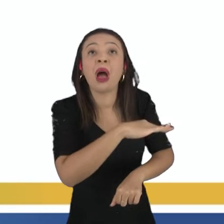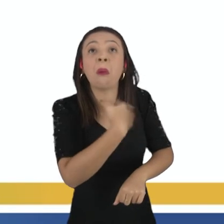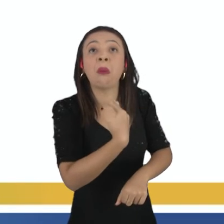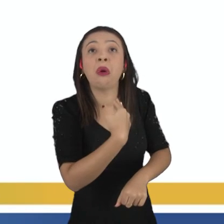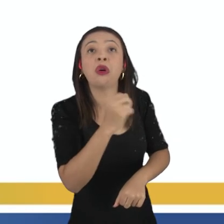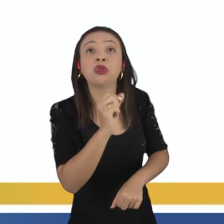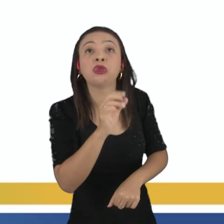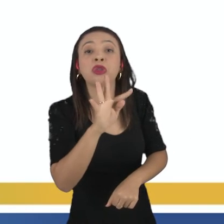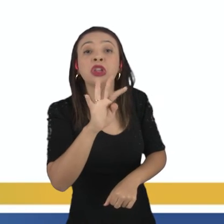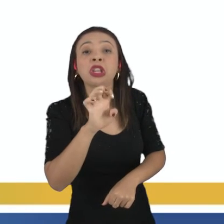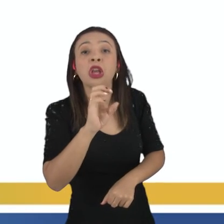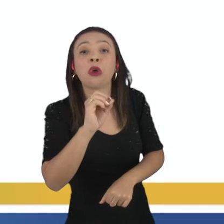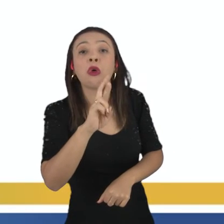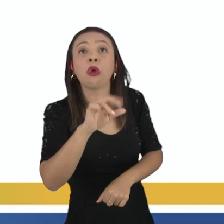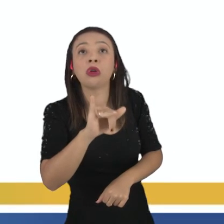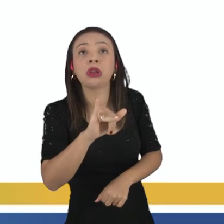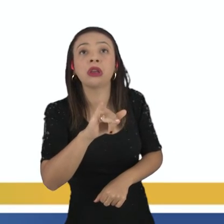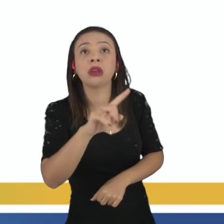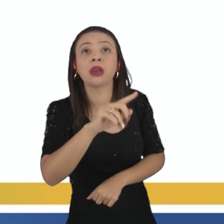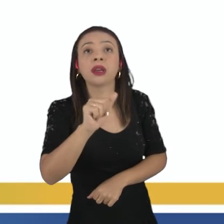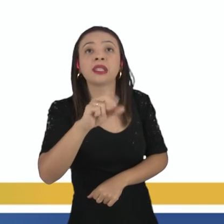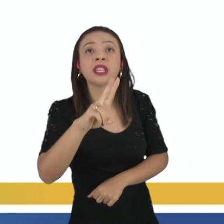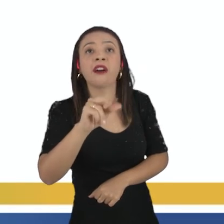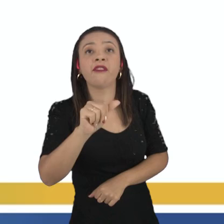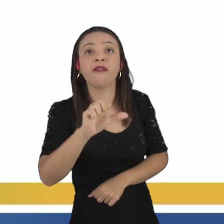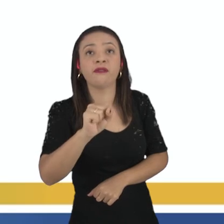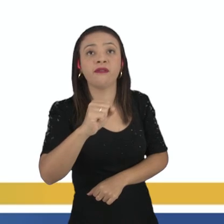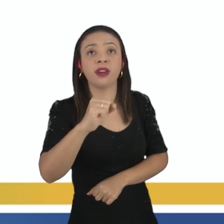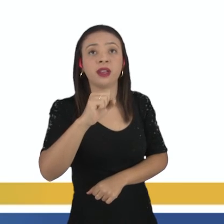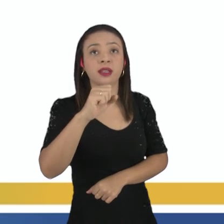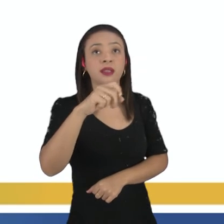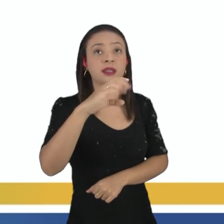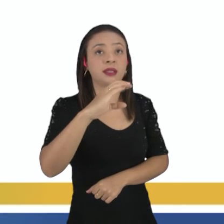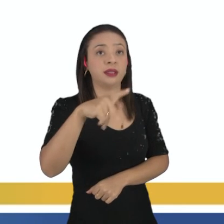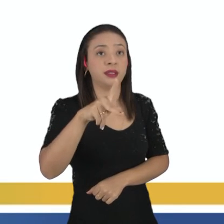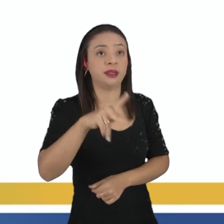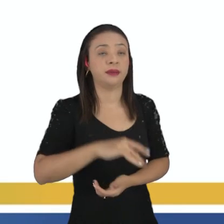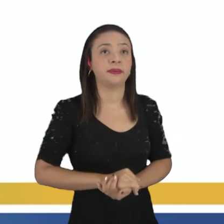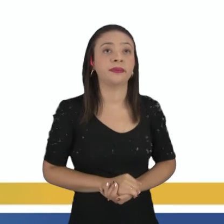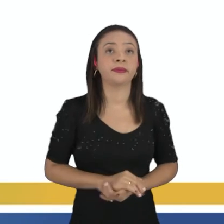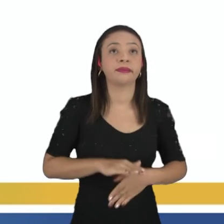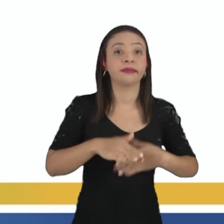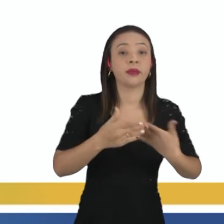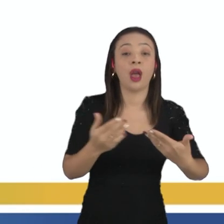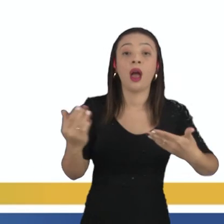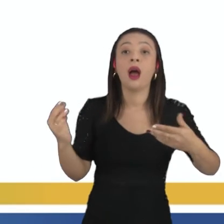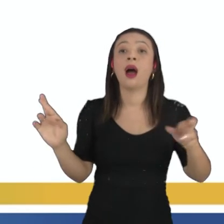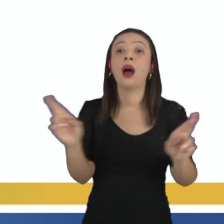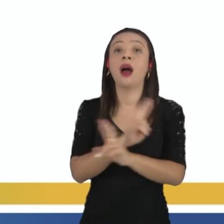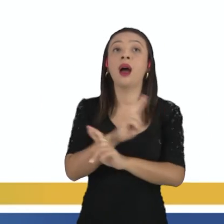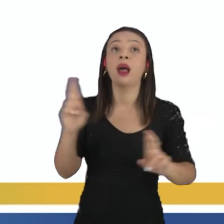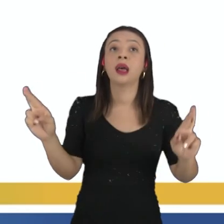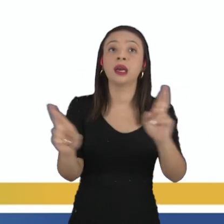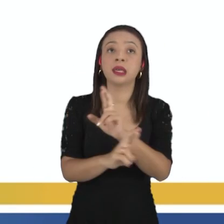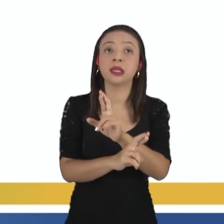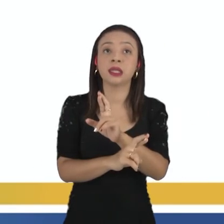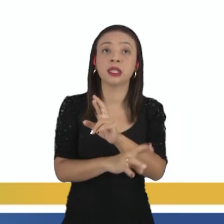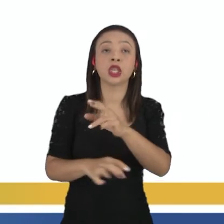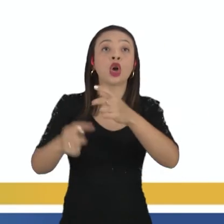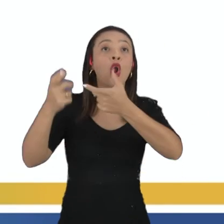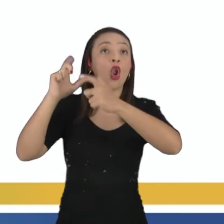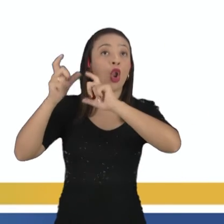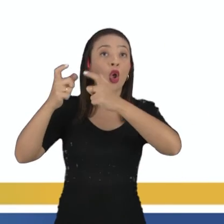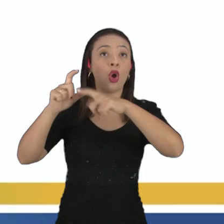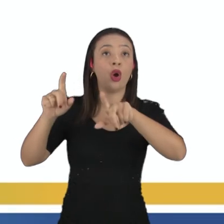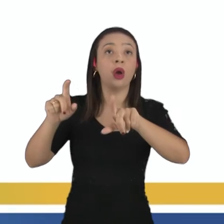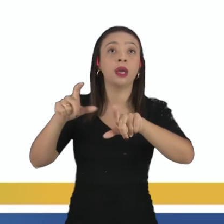do Teori Zavascki. Olha a questão. Quanto à relação lógico-semântica